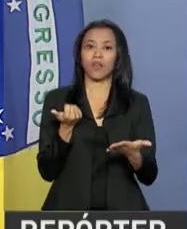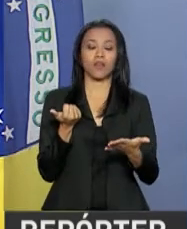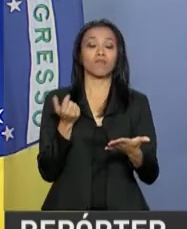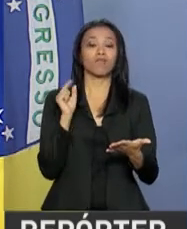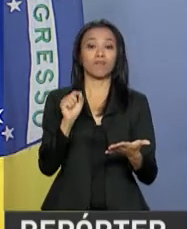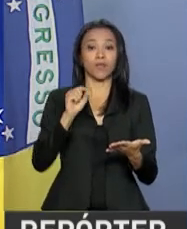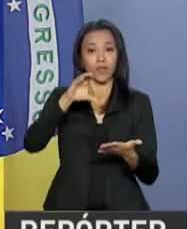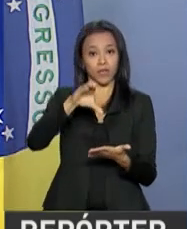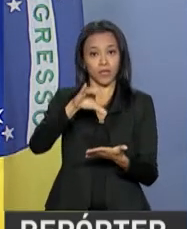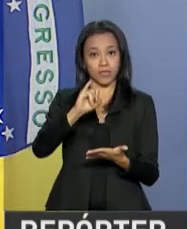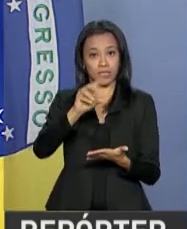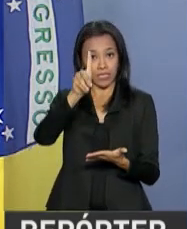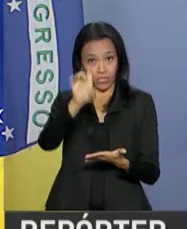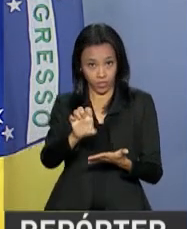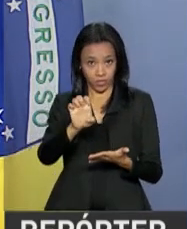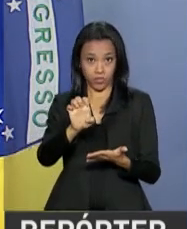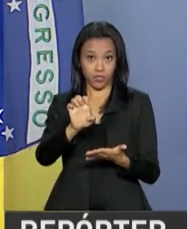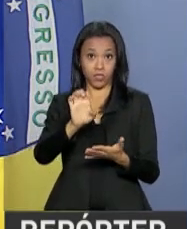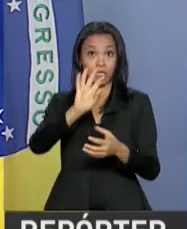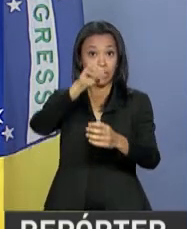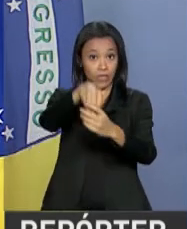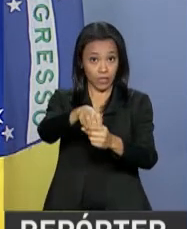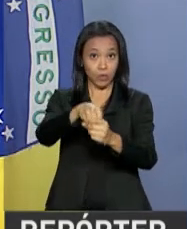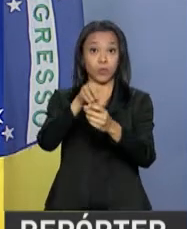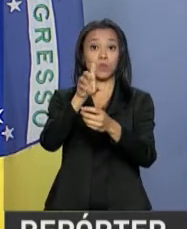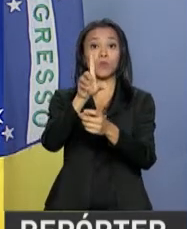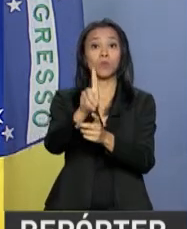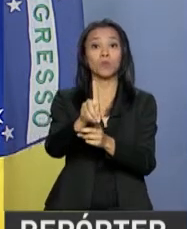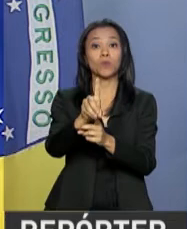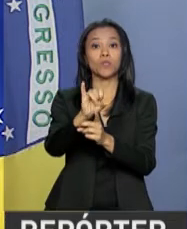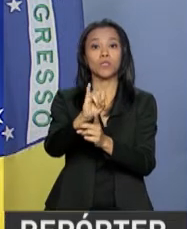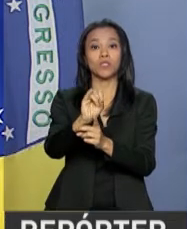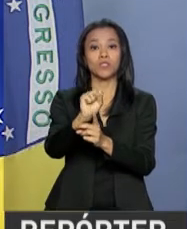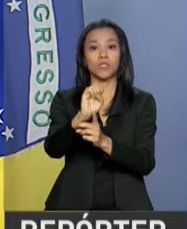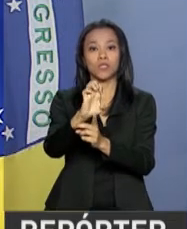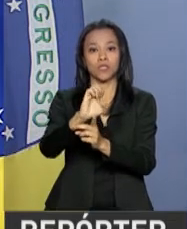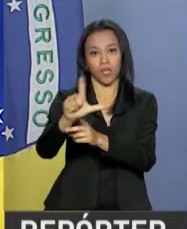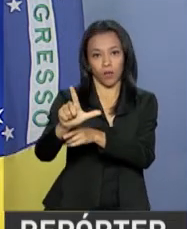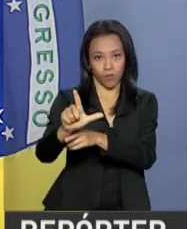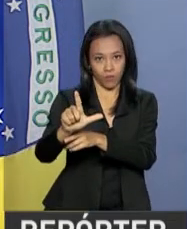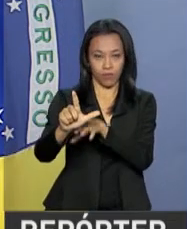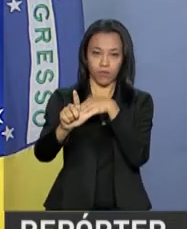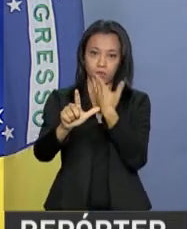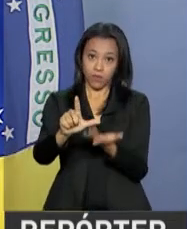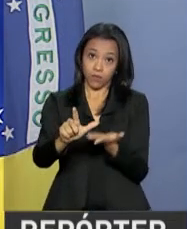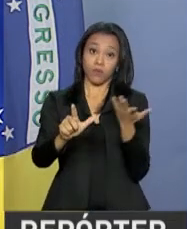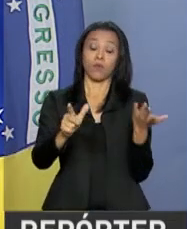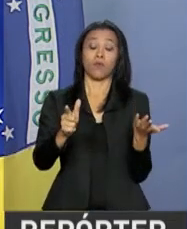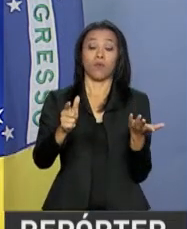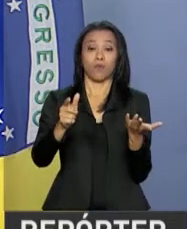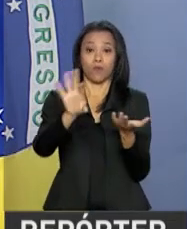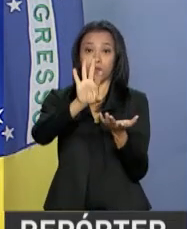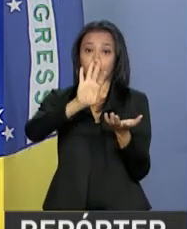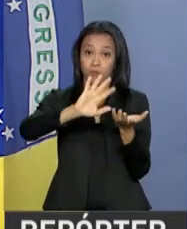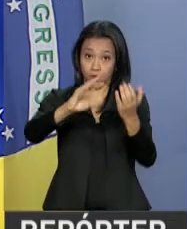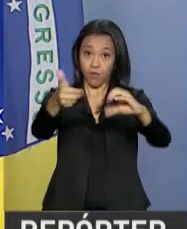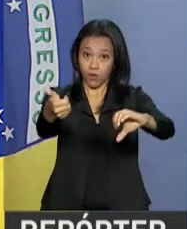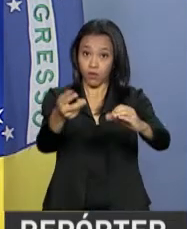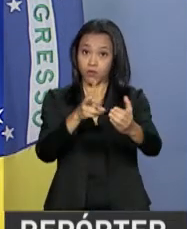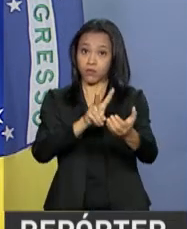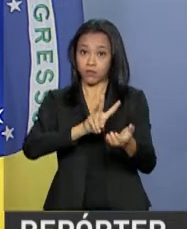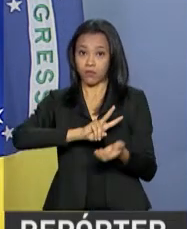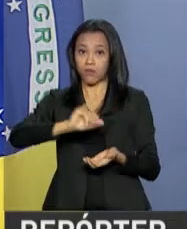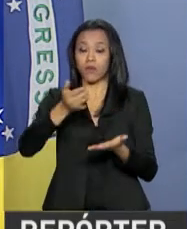incidente sobre o diesel e ao mesmo tempo o congresso irá provar e aprovar o projeto